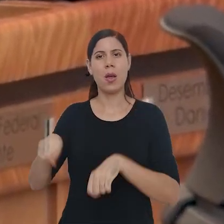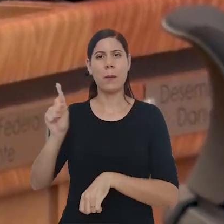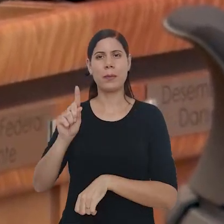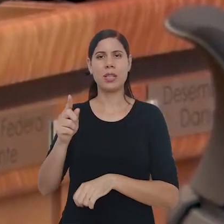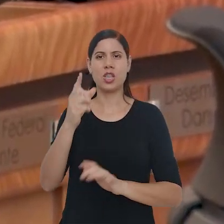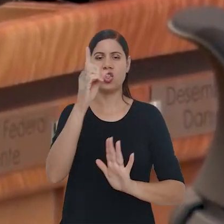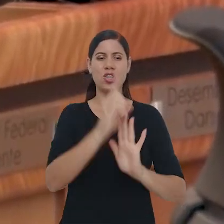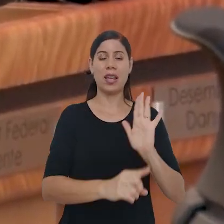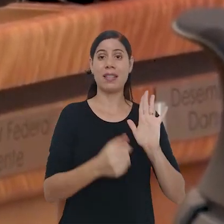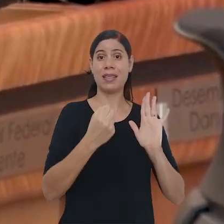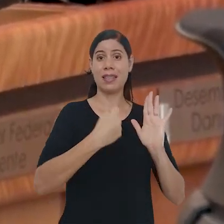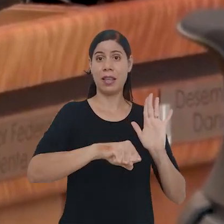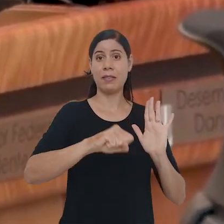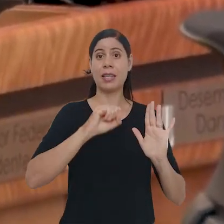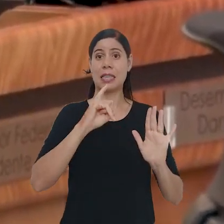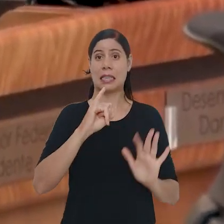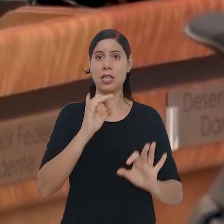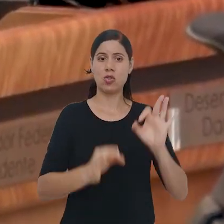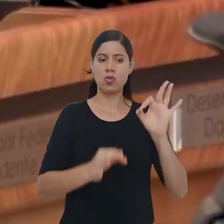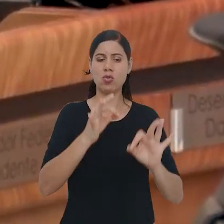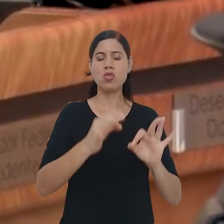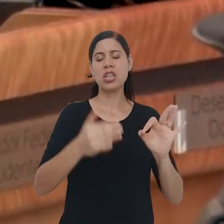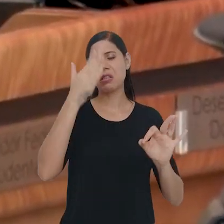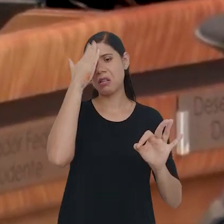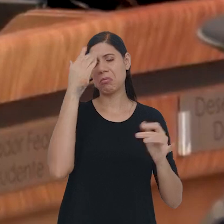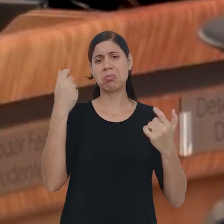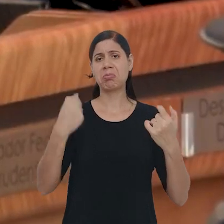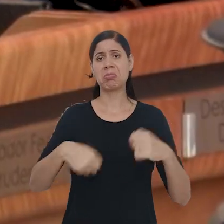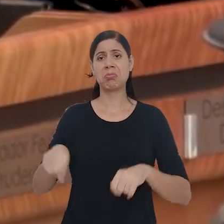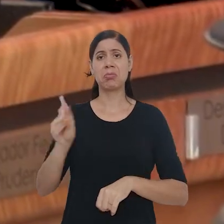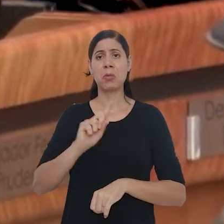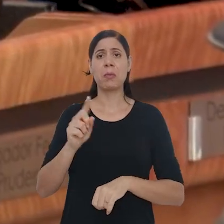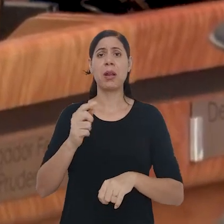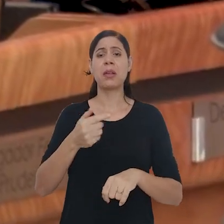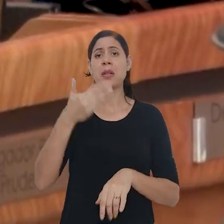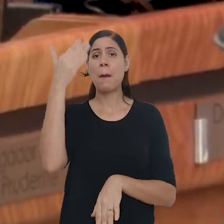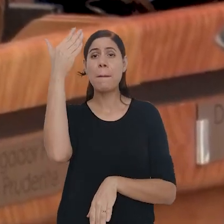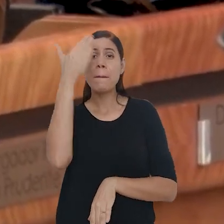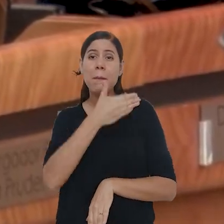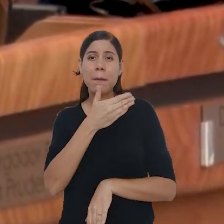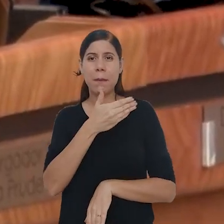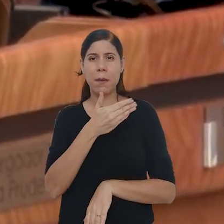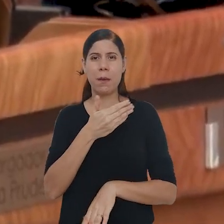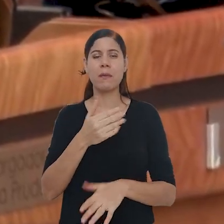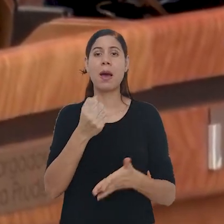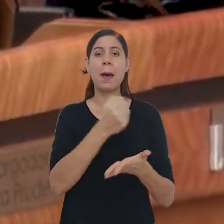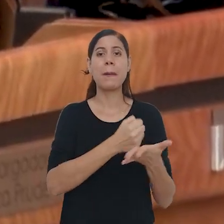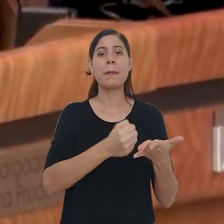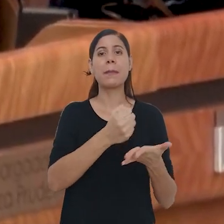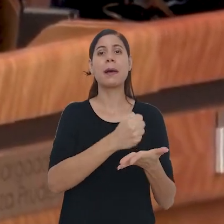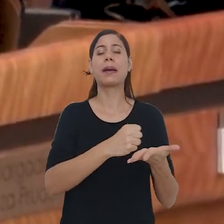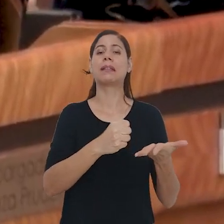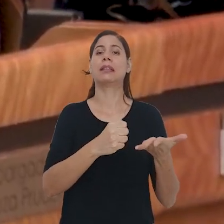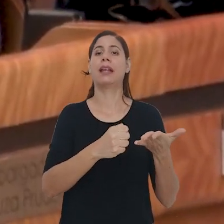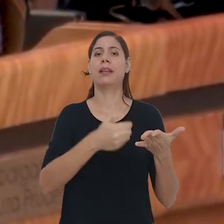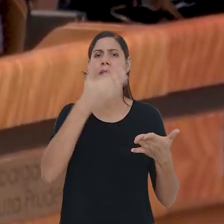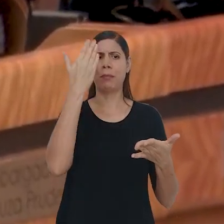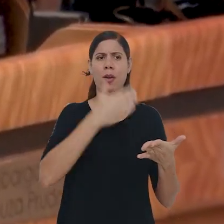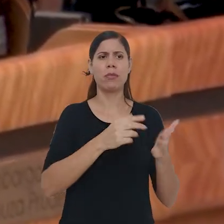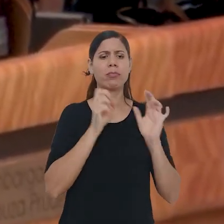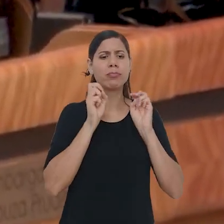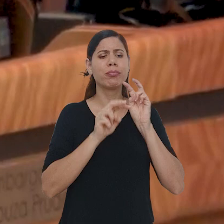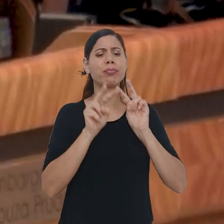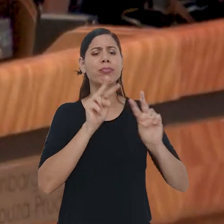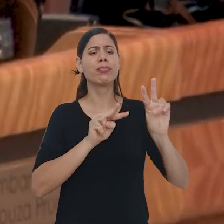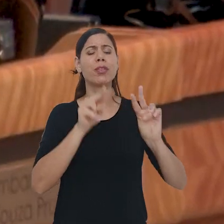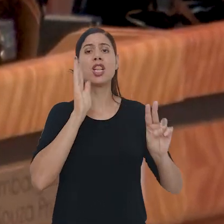TRF1 de que não há cerceamento de defesa quando o juízo entende desnecessária a produção de prova técnica com